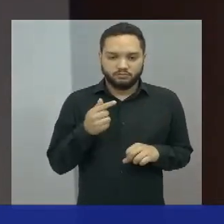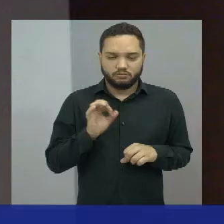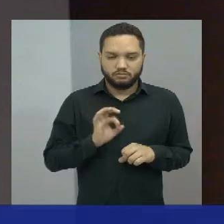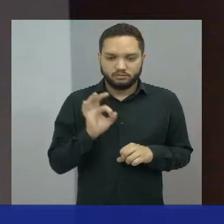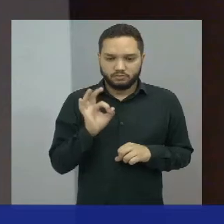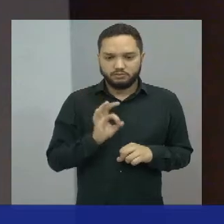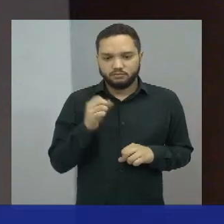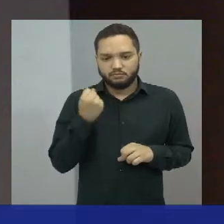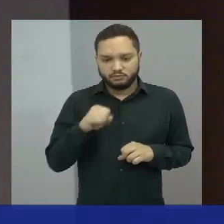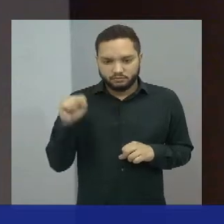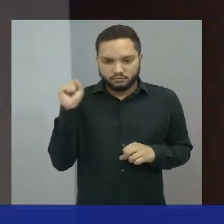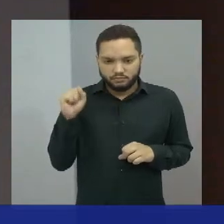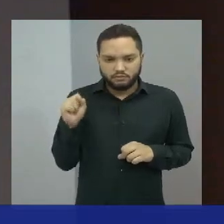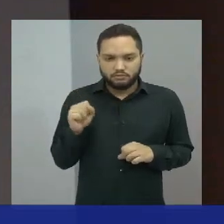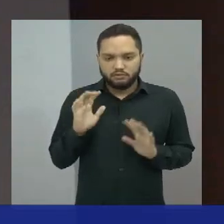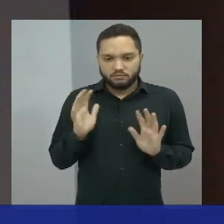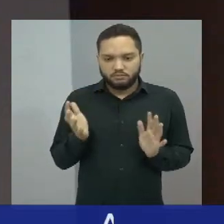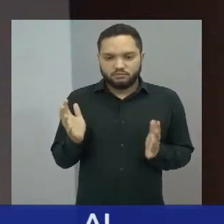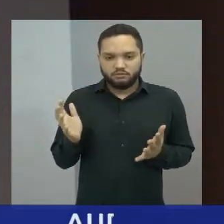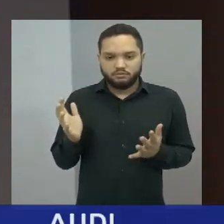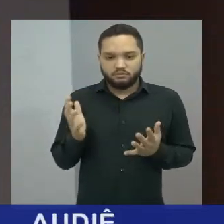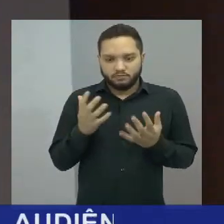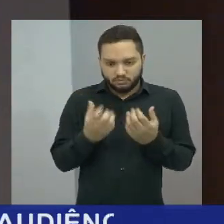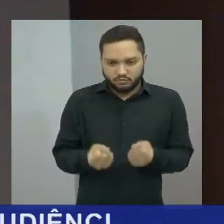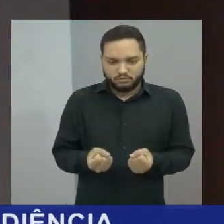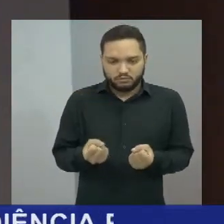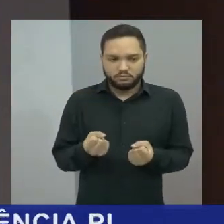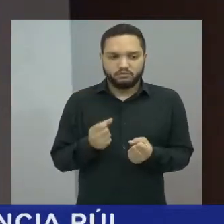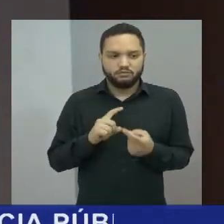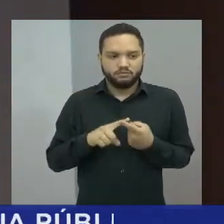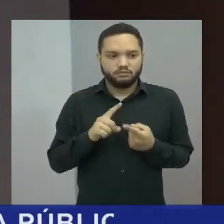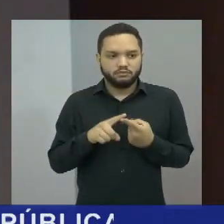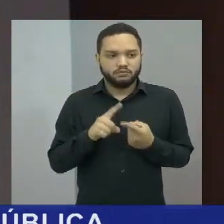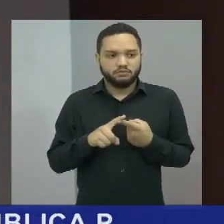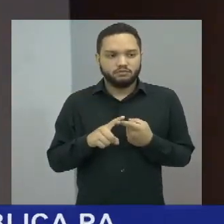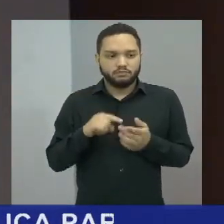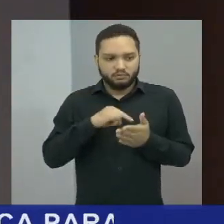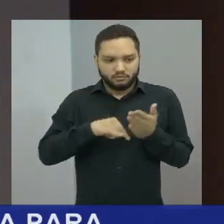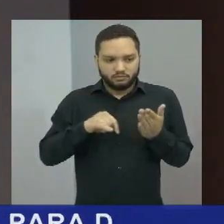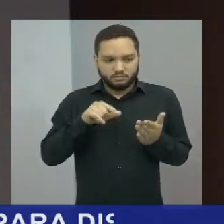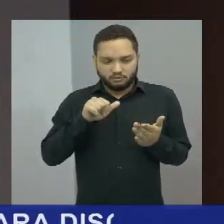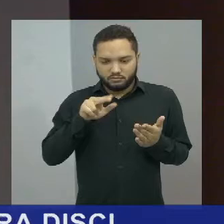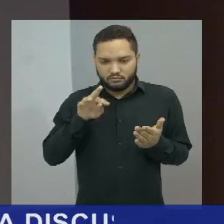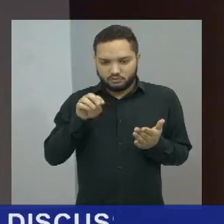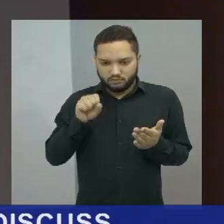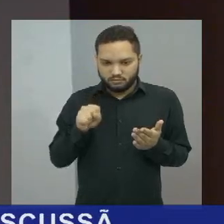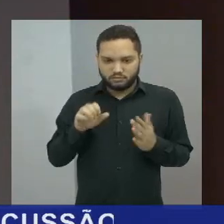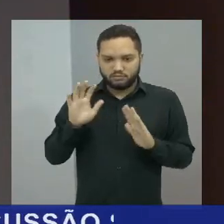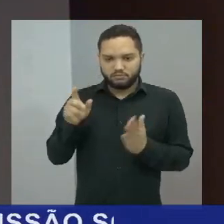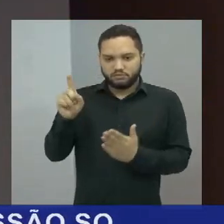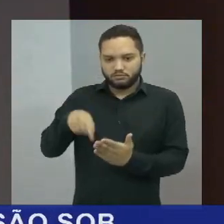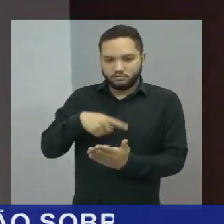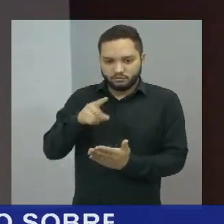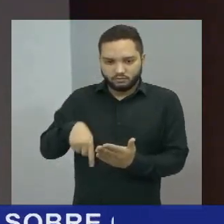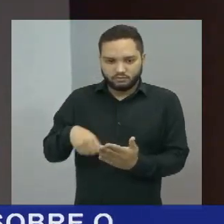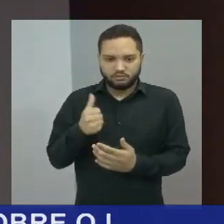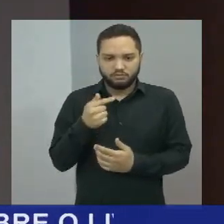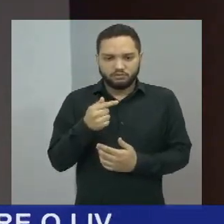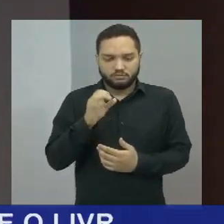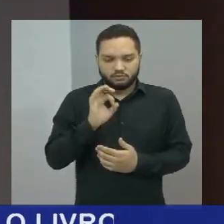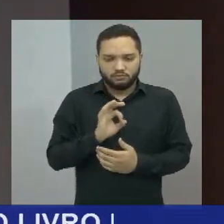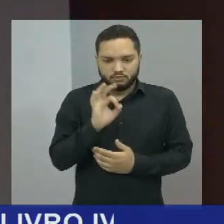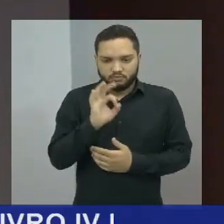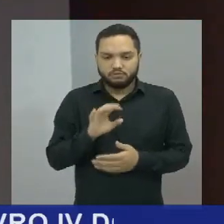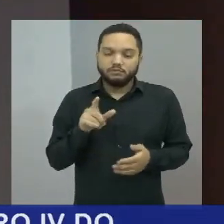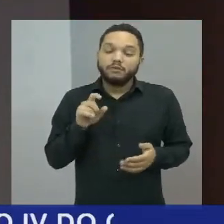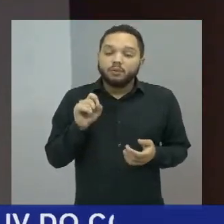17% das defesas foram acolhidas, e os autos de infração foram anulados, 17%. Isso é